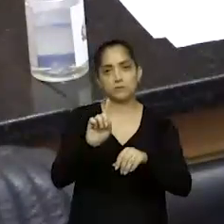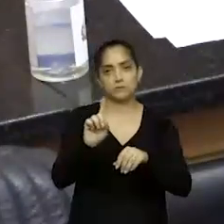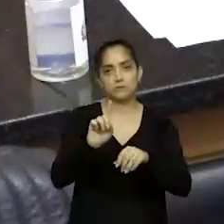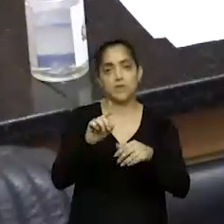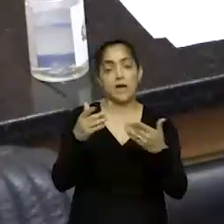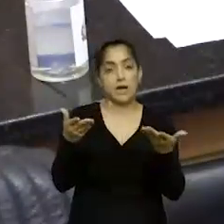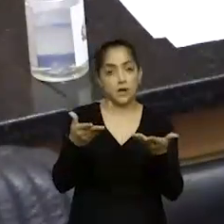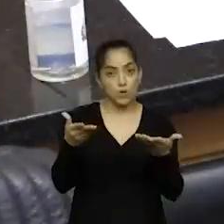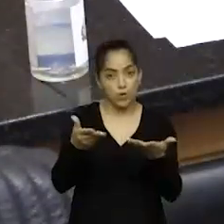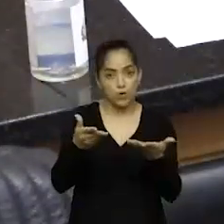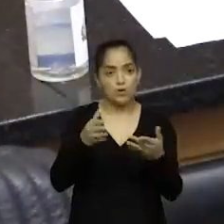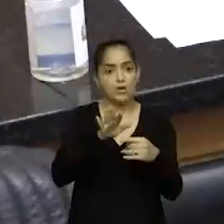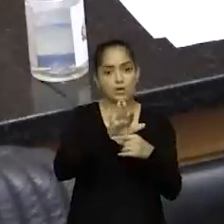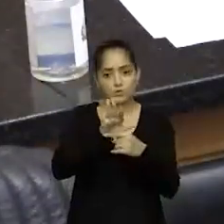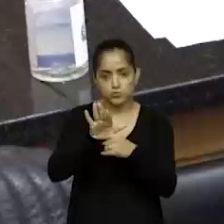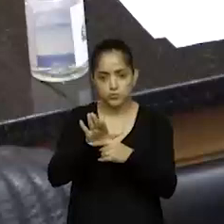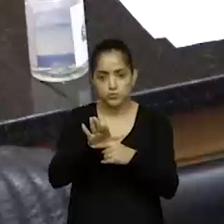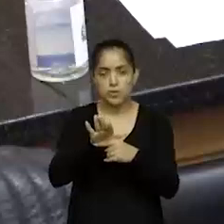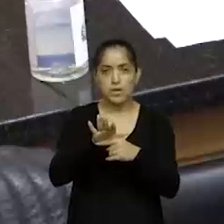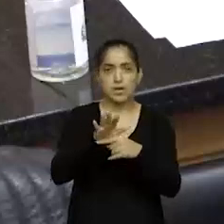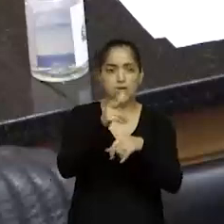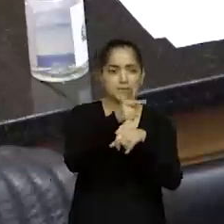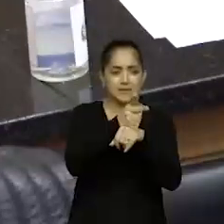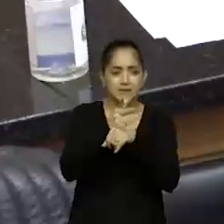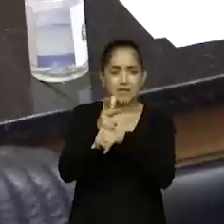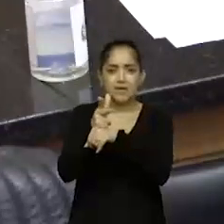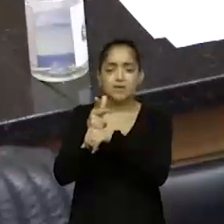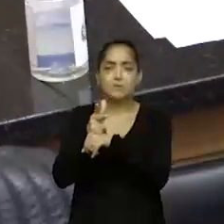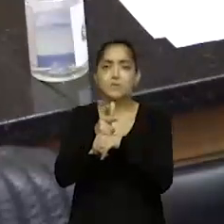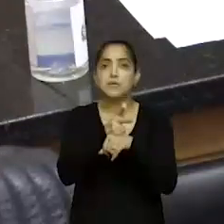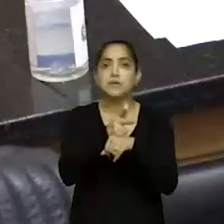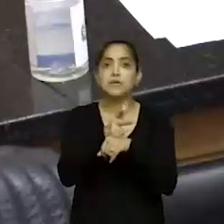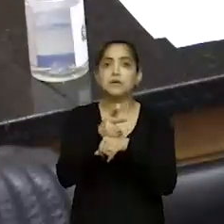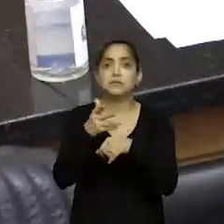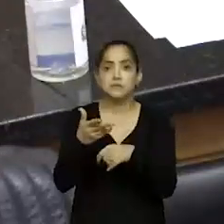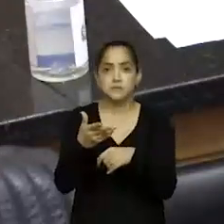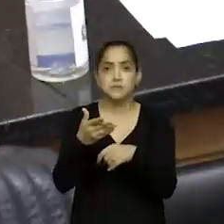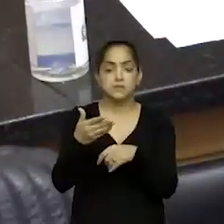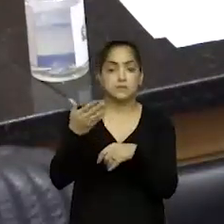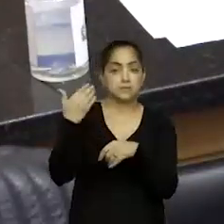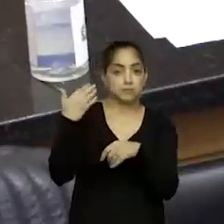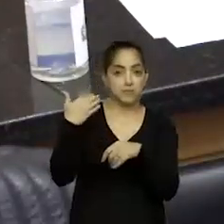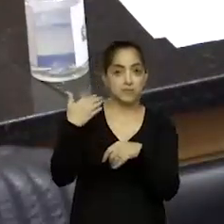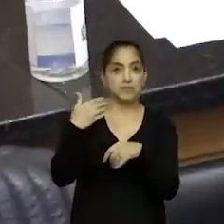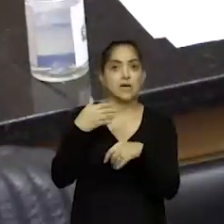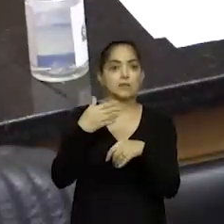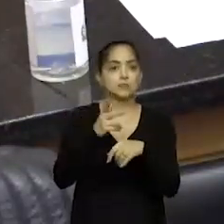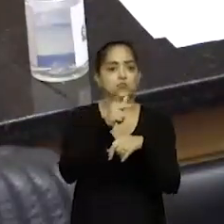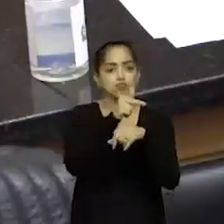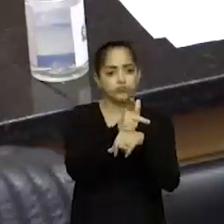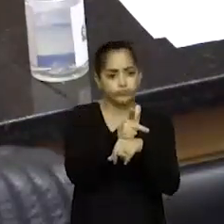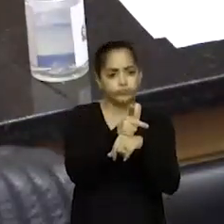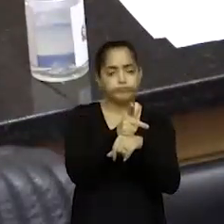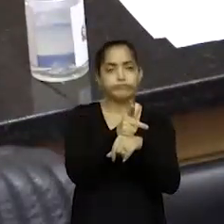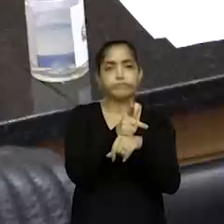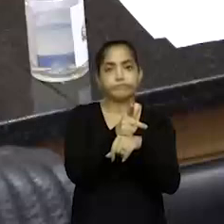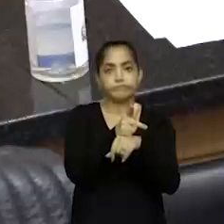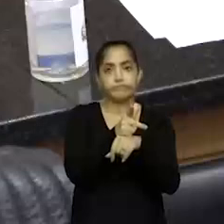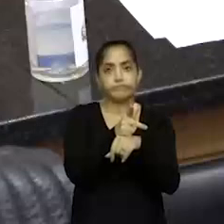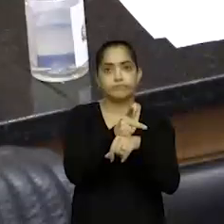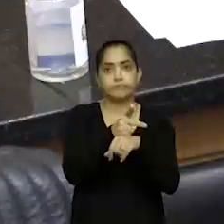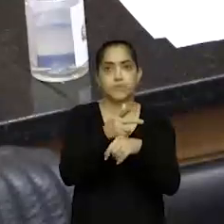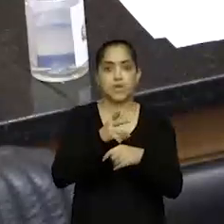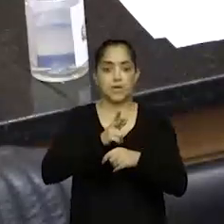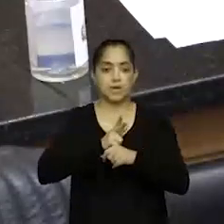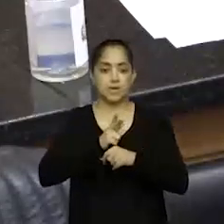Quer ajudar? Tira aquelas câmeras lá, que o antigo comandante veio e deixou essa trolha aí no peito dos